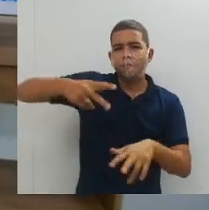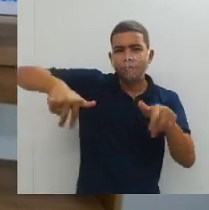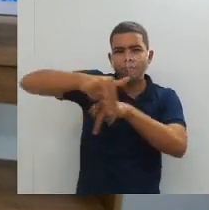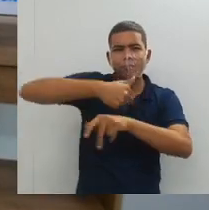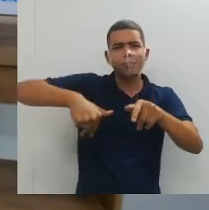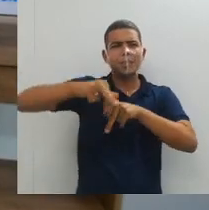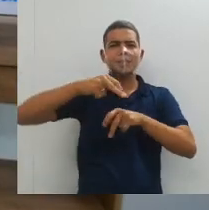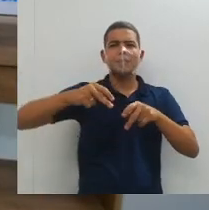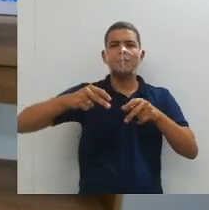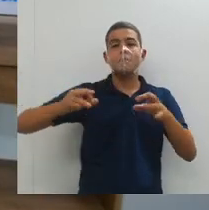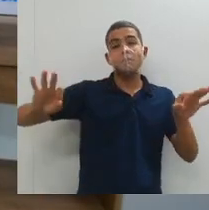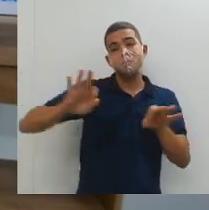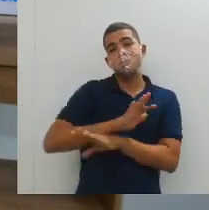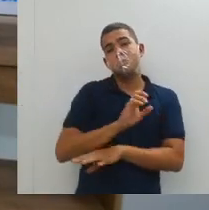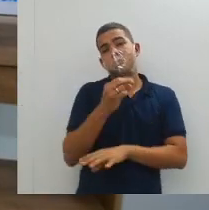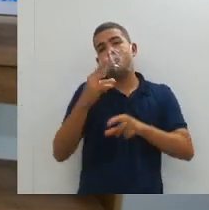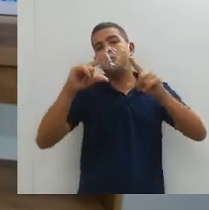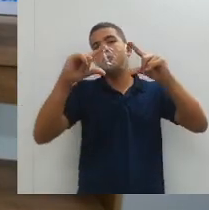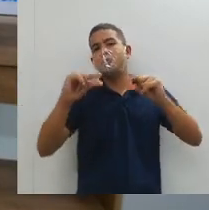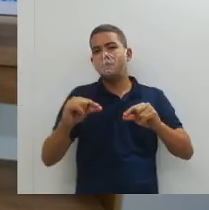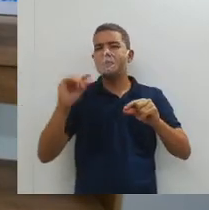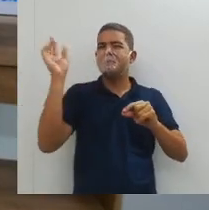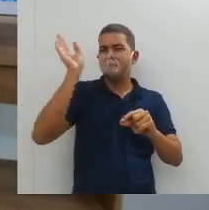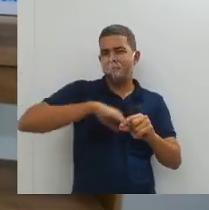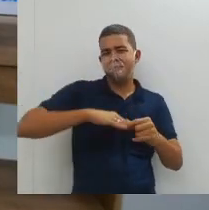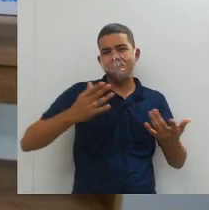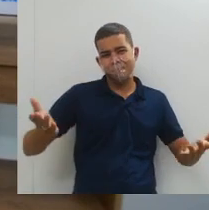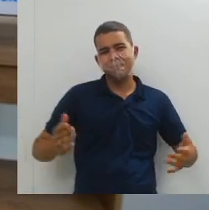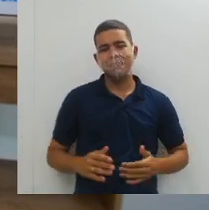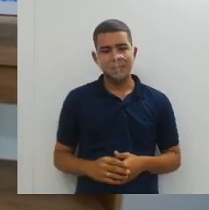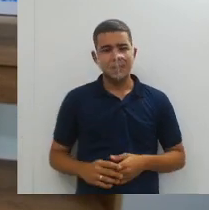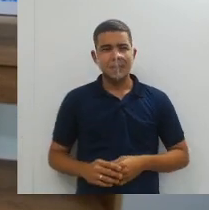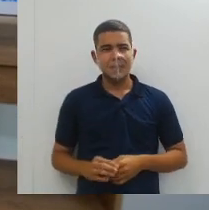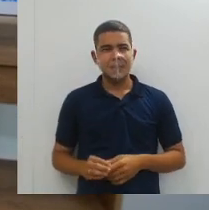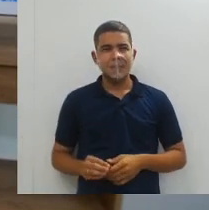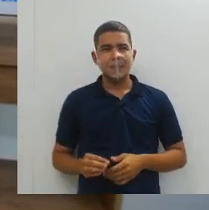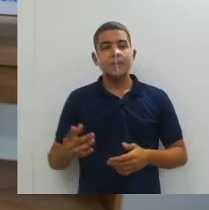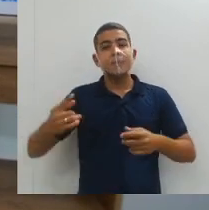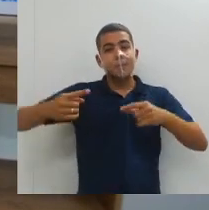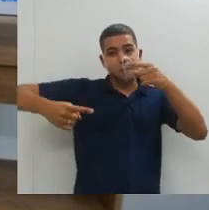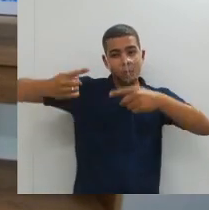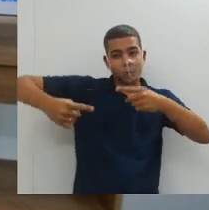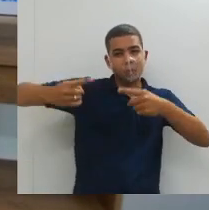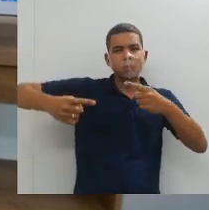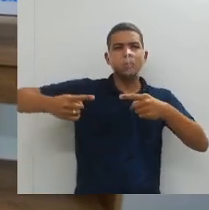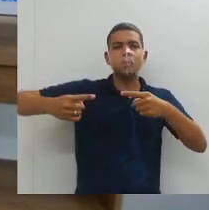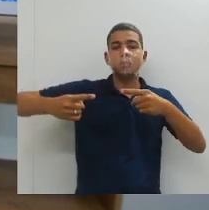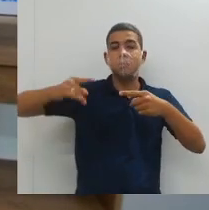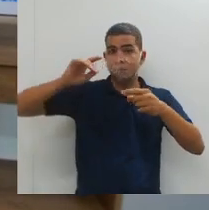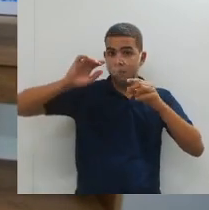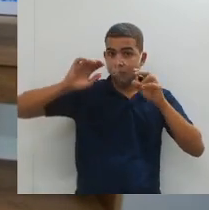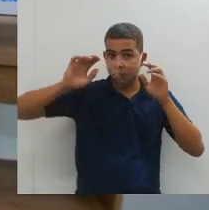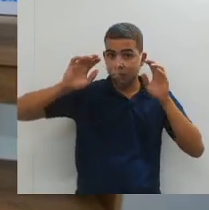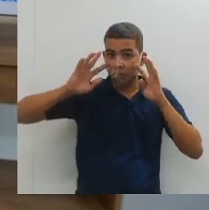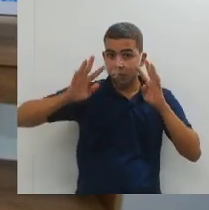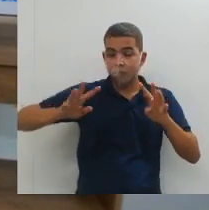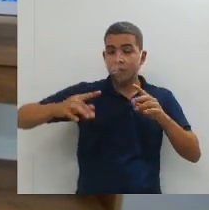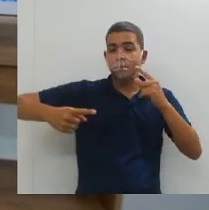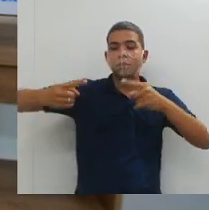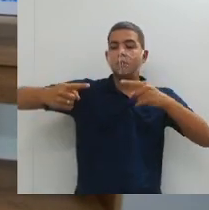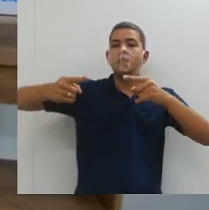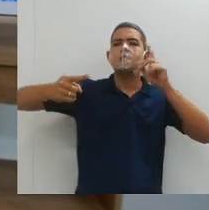pelo menos diminui com essa malignidade dos seres humanos. Então a política, atenção, é a